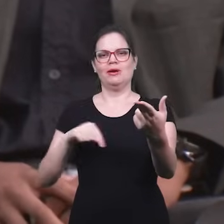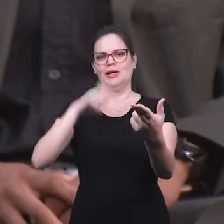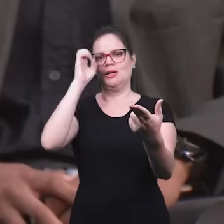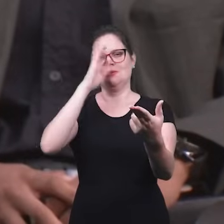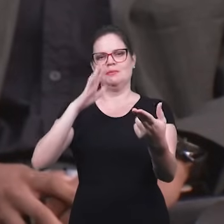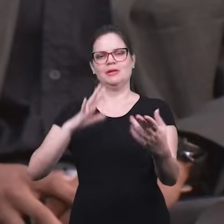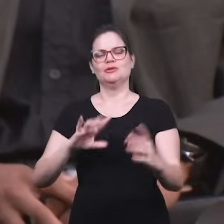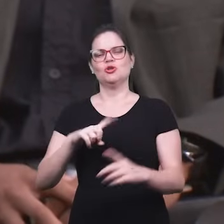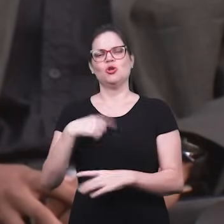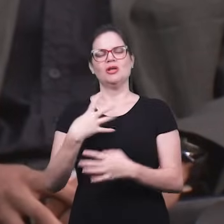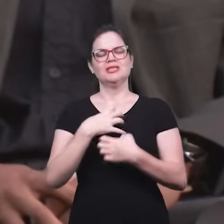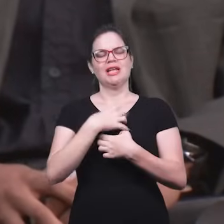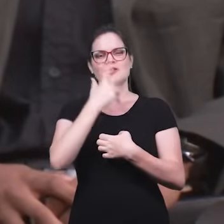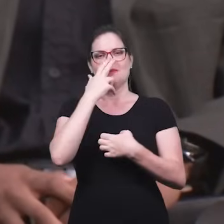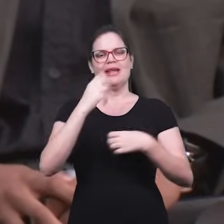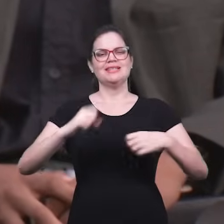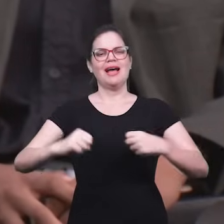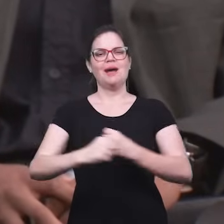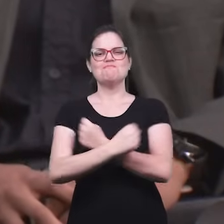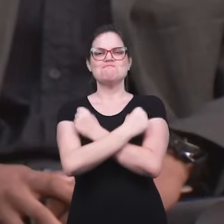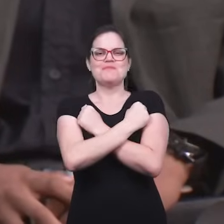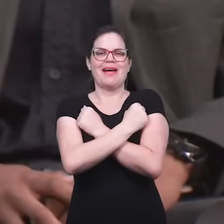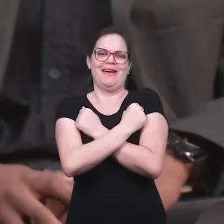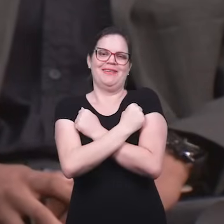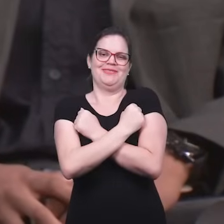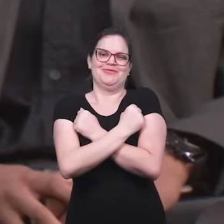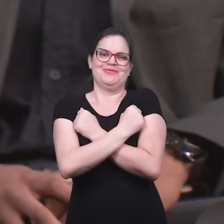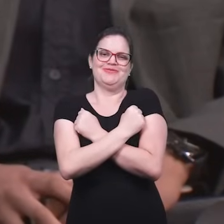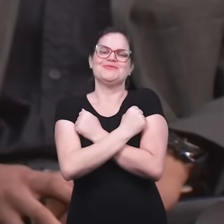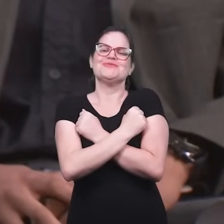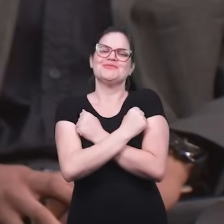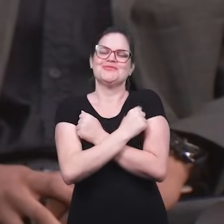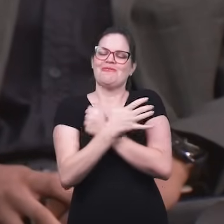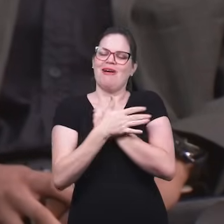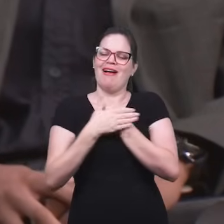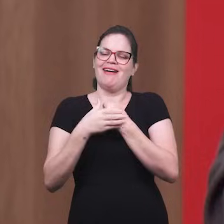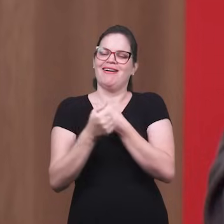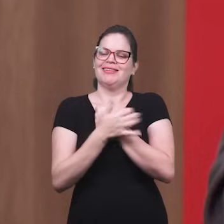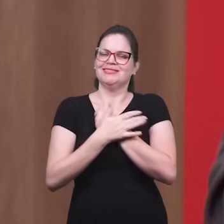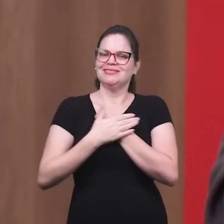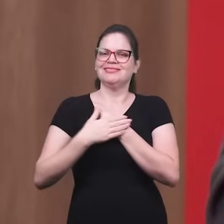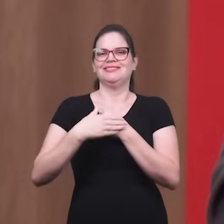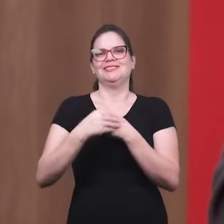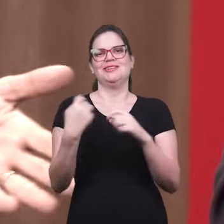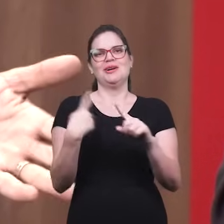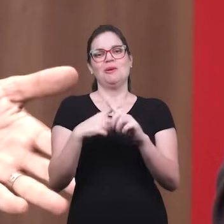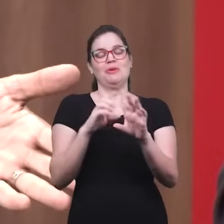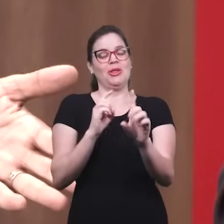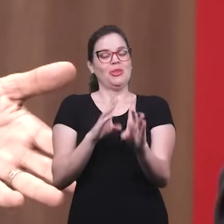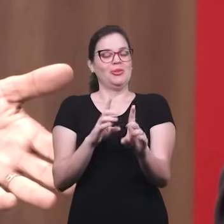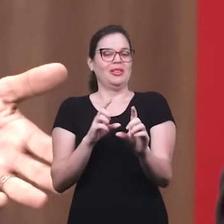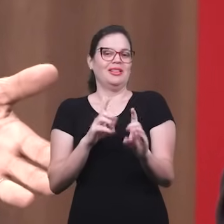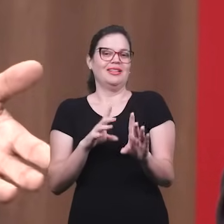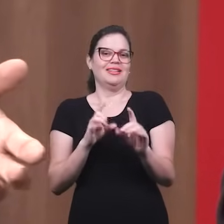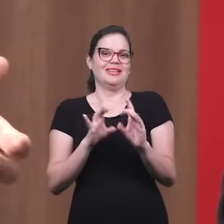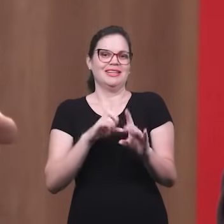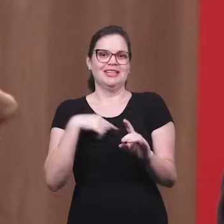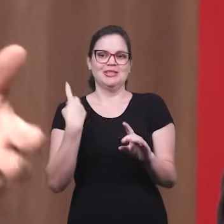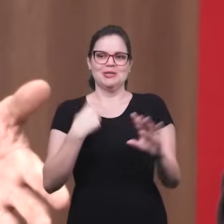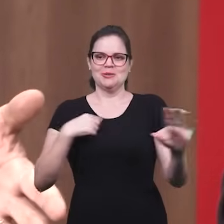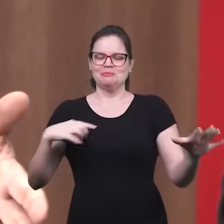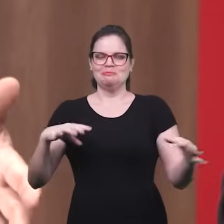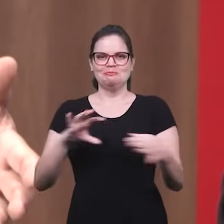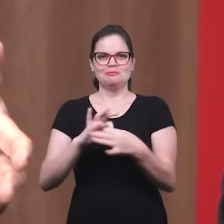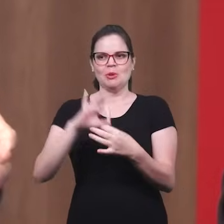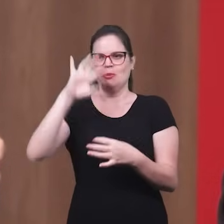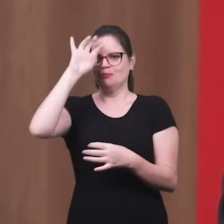nos sentimos abraçados pela obra de uma forma muito especial, porque é a doutrina, é aquilo, ou seja, estamos